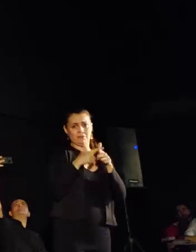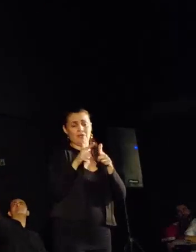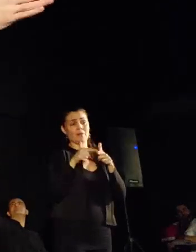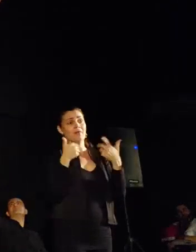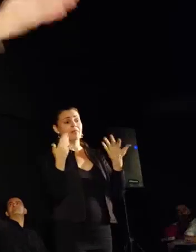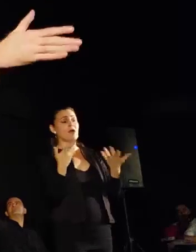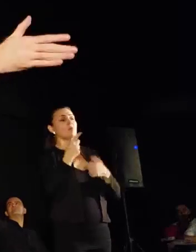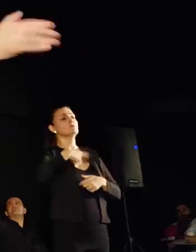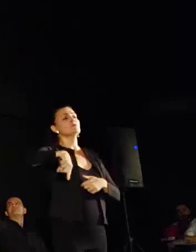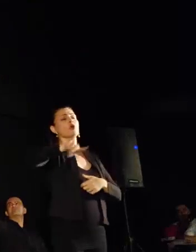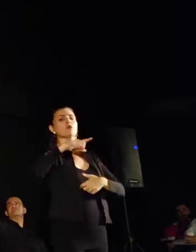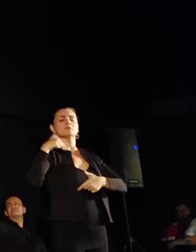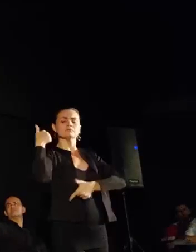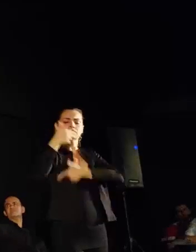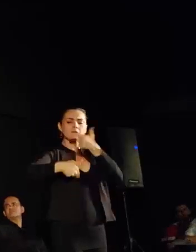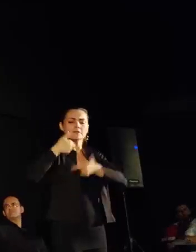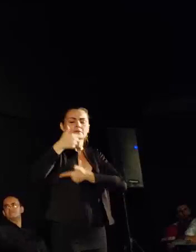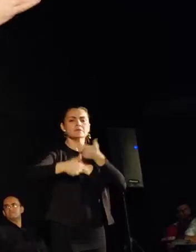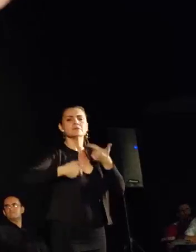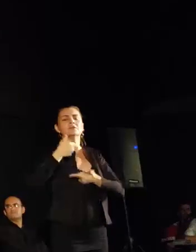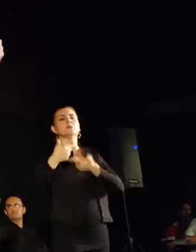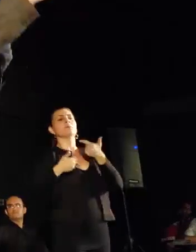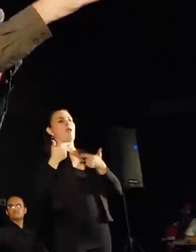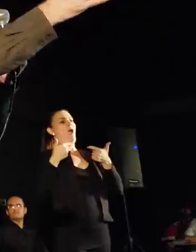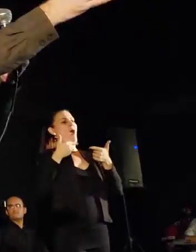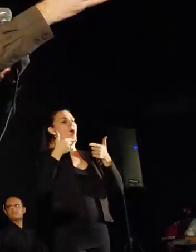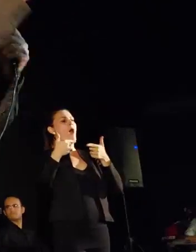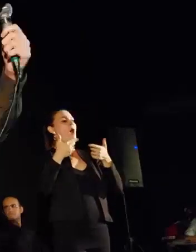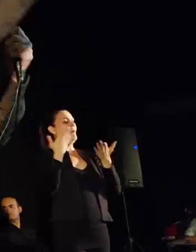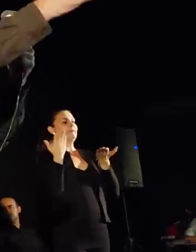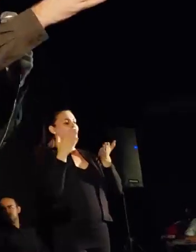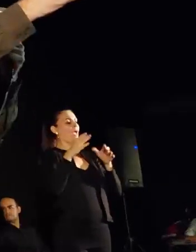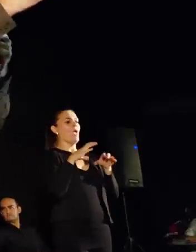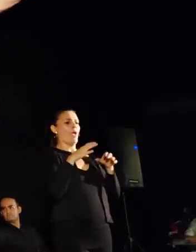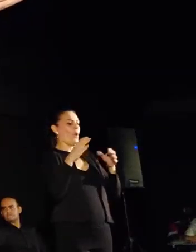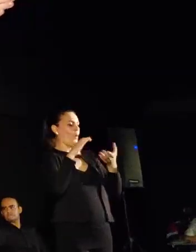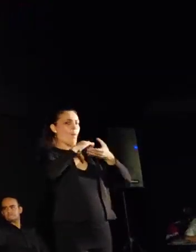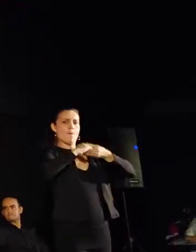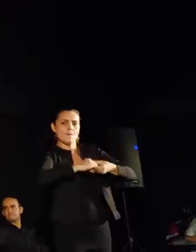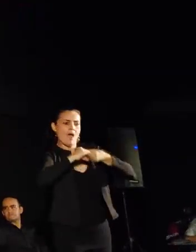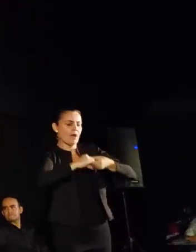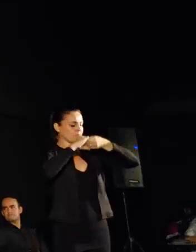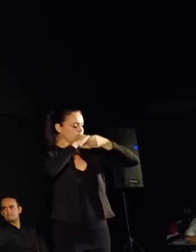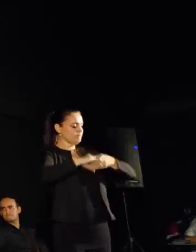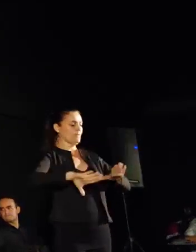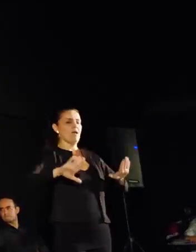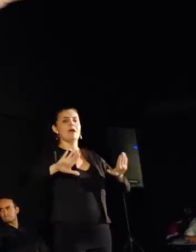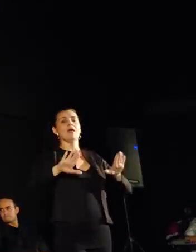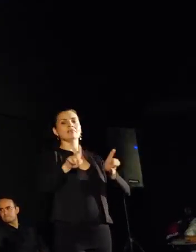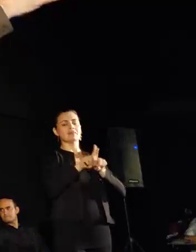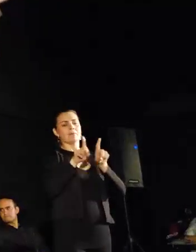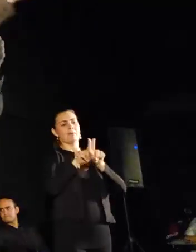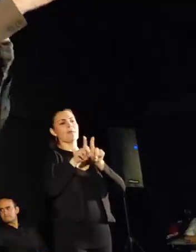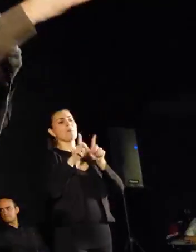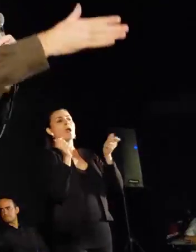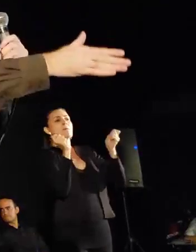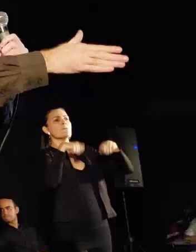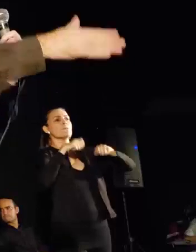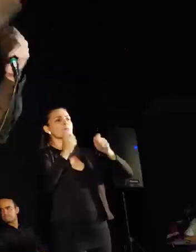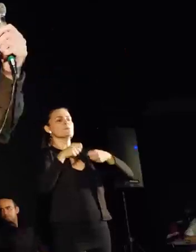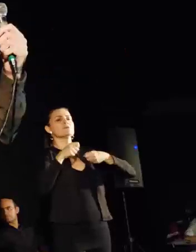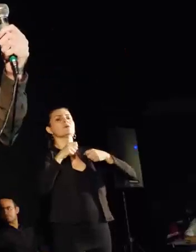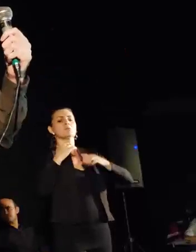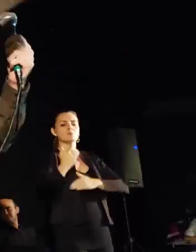agir de forma tal para romper com certos pactos e certas conciliações, para que seja possível esse